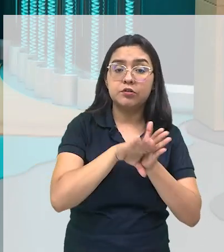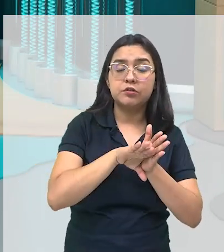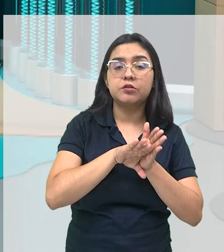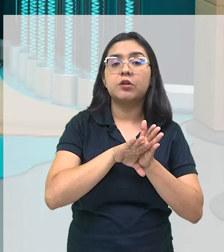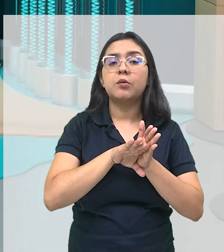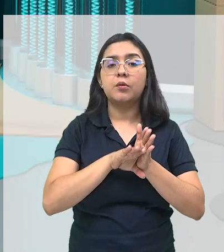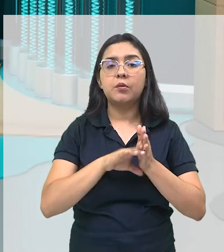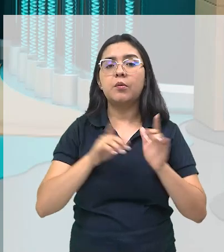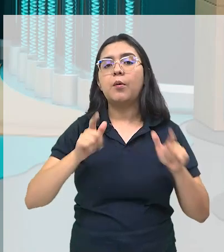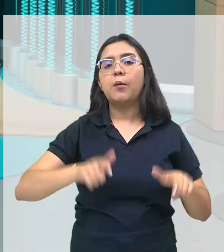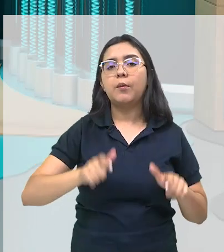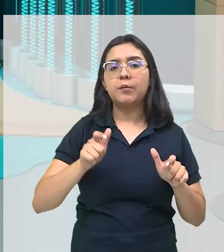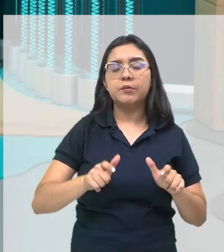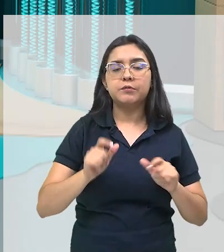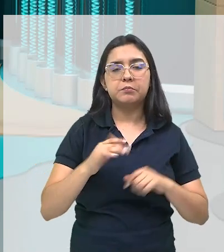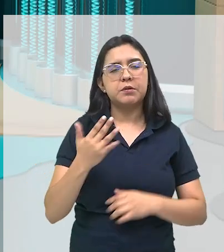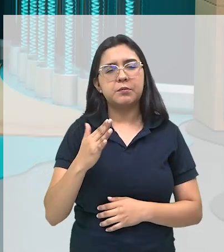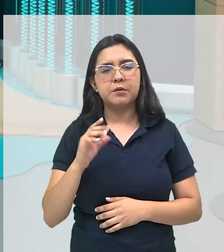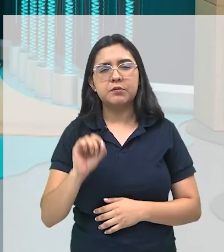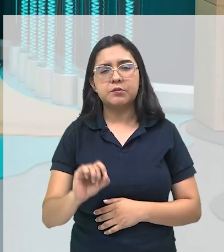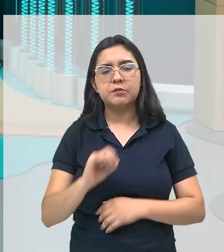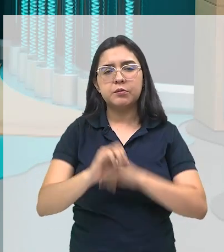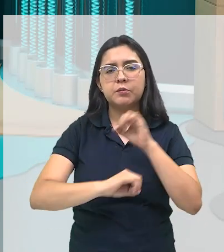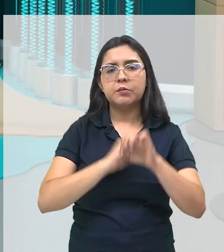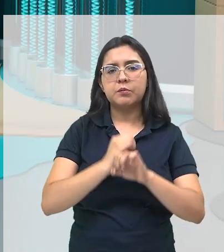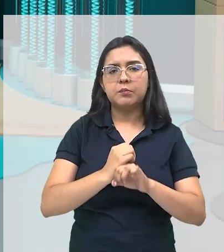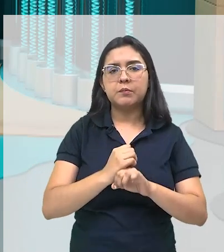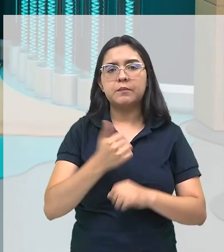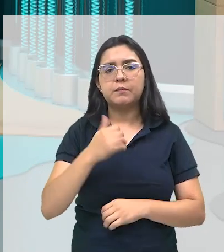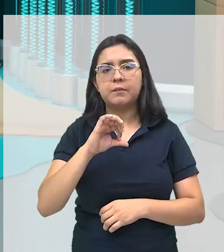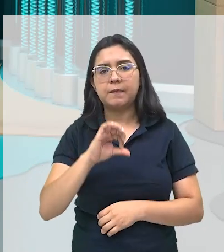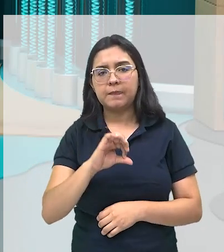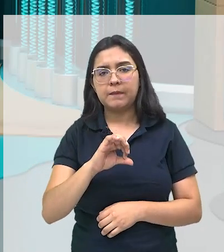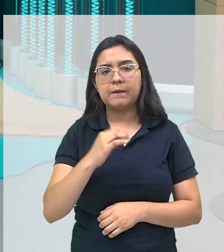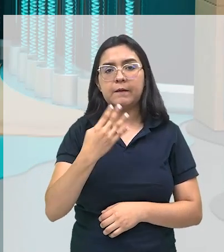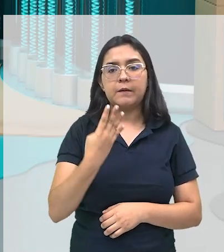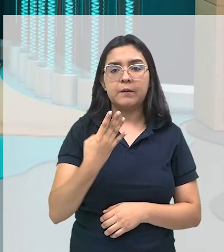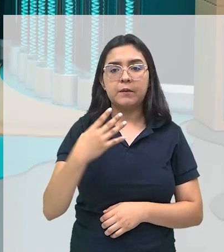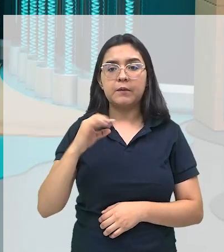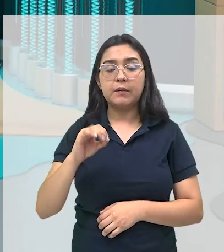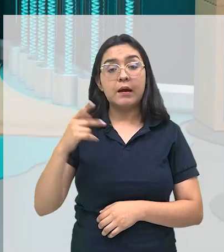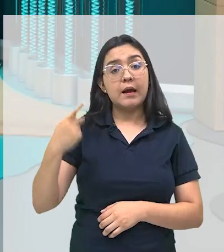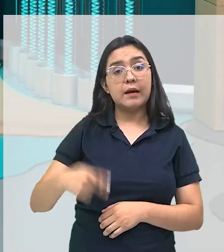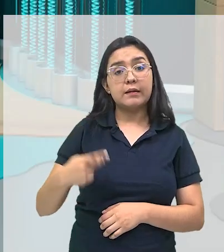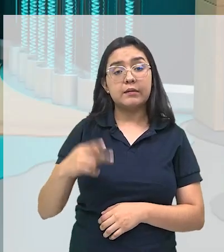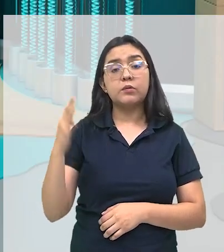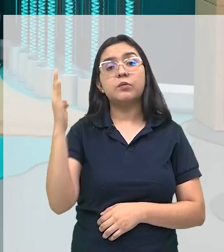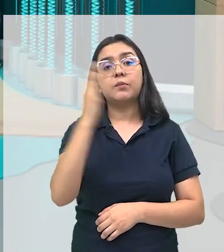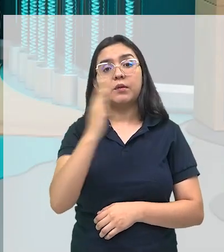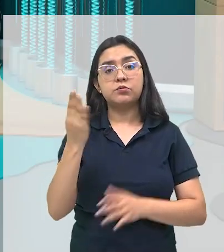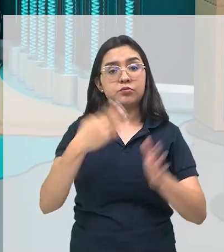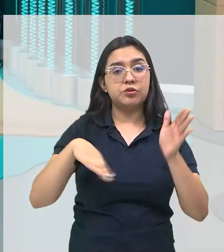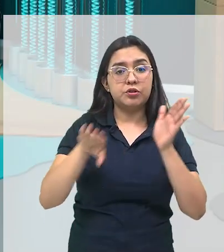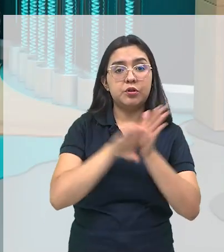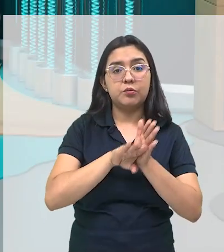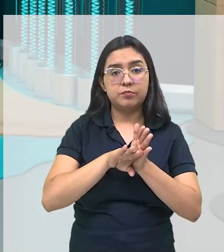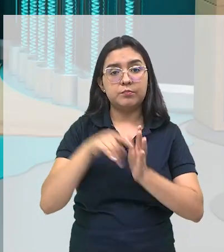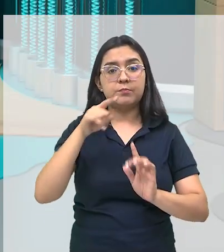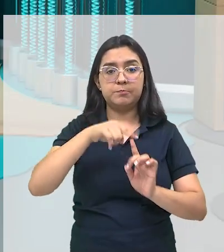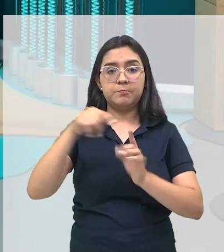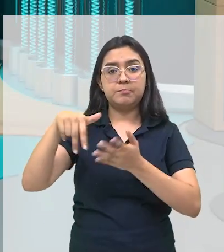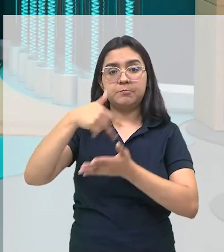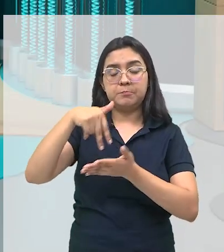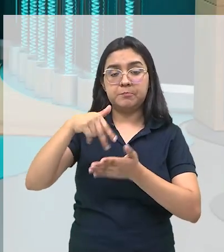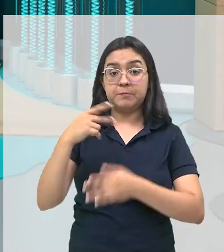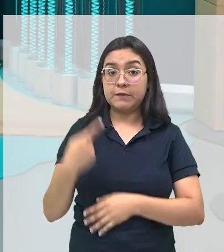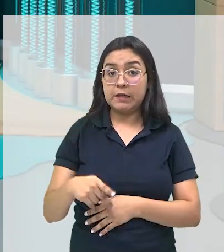anos mais tarde, lá por volta aí dos anos 1940, aqui no Brasil, né? E aí,